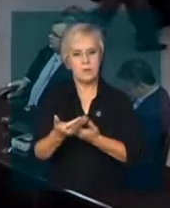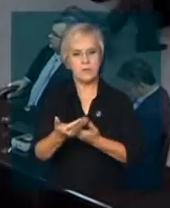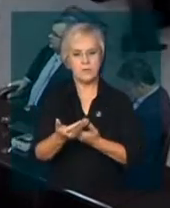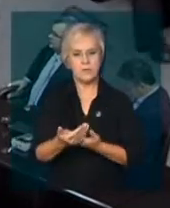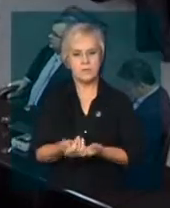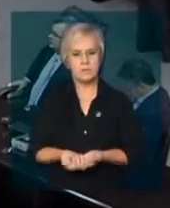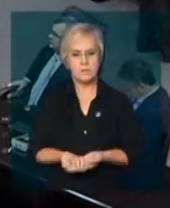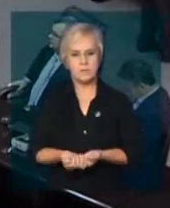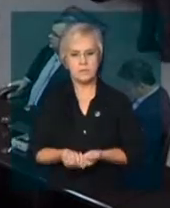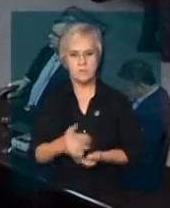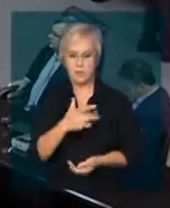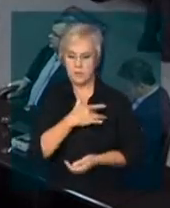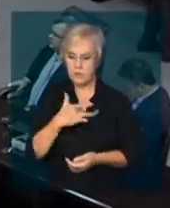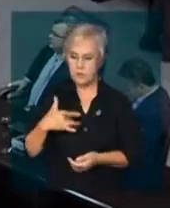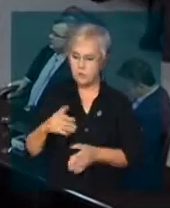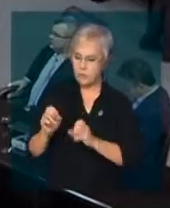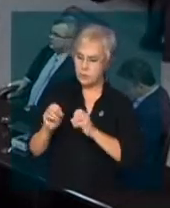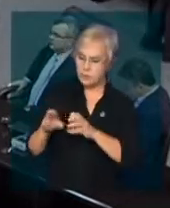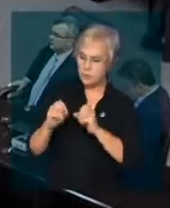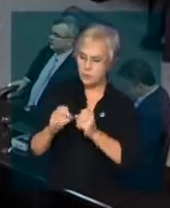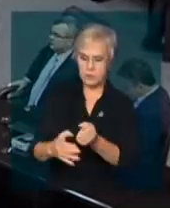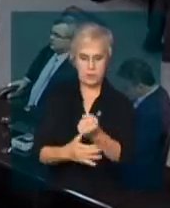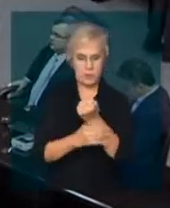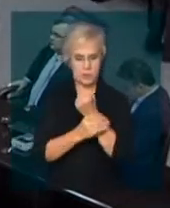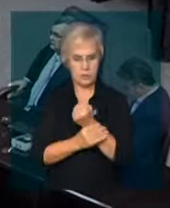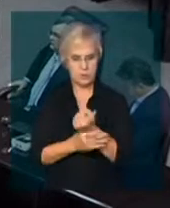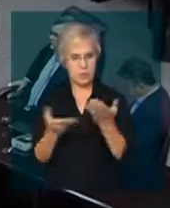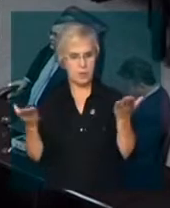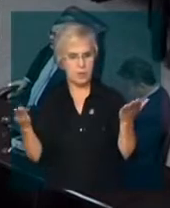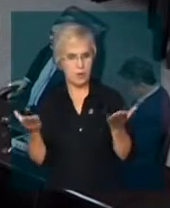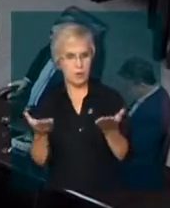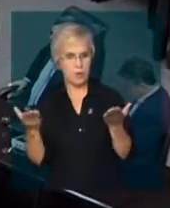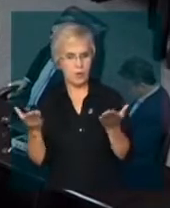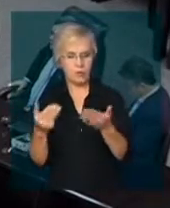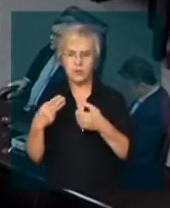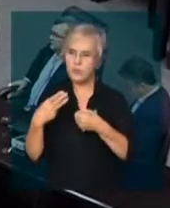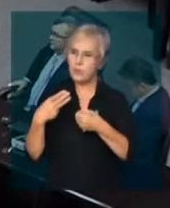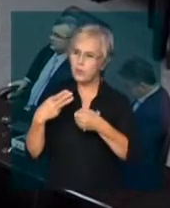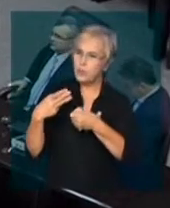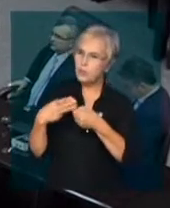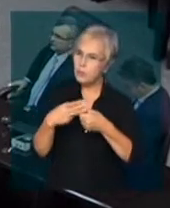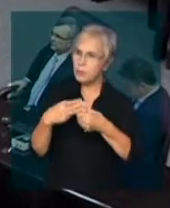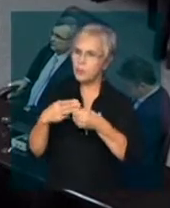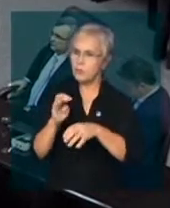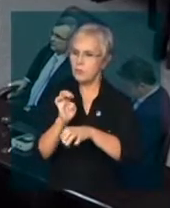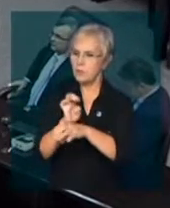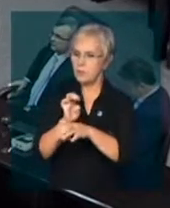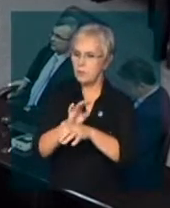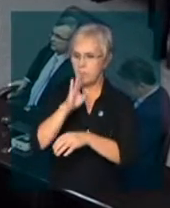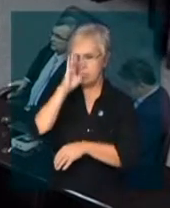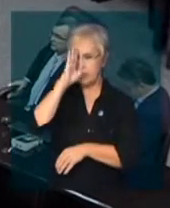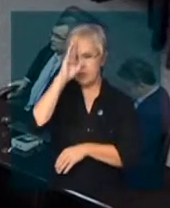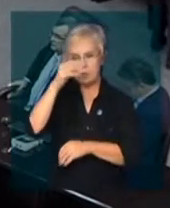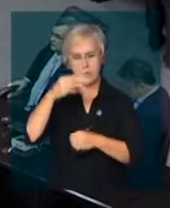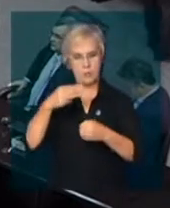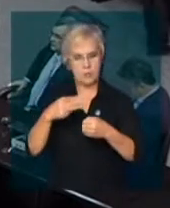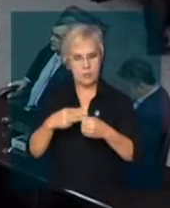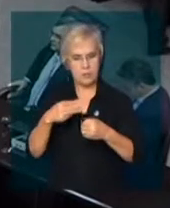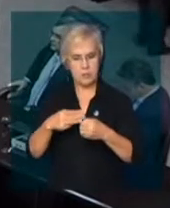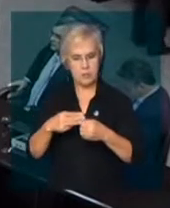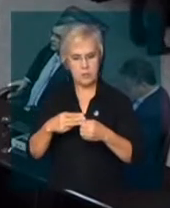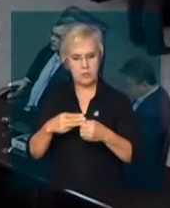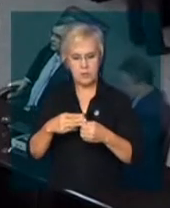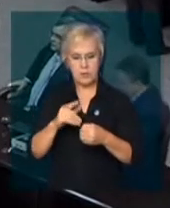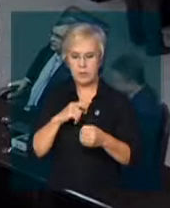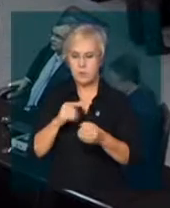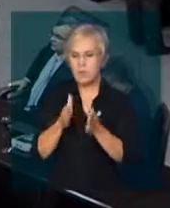na saúde, educação e segurança. Hoje, os municípios e estados, e principalmente os municípios, vivem de